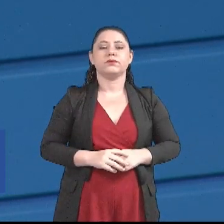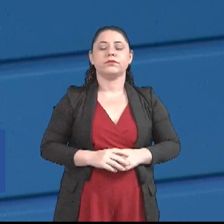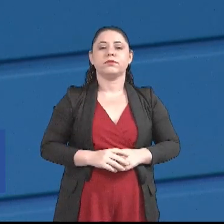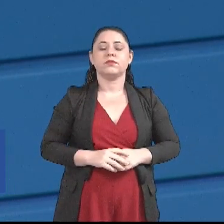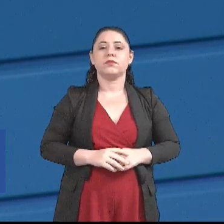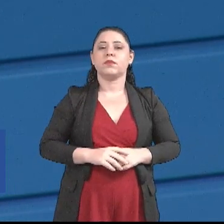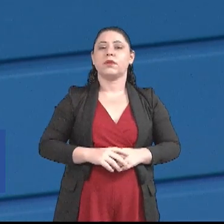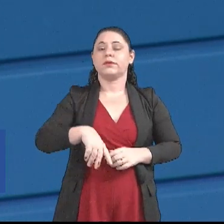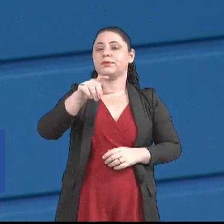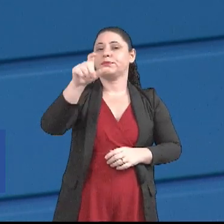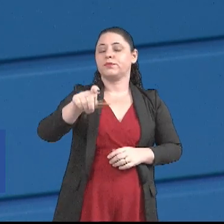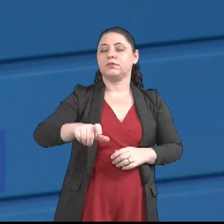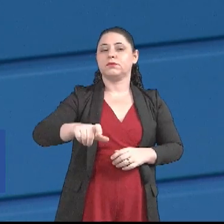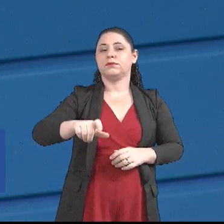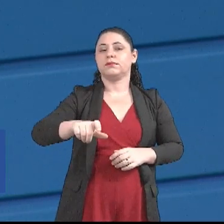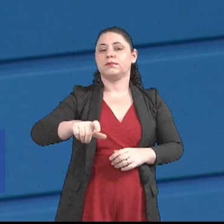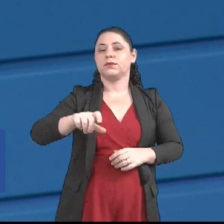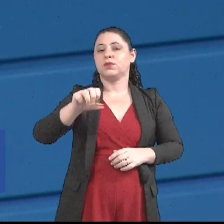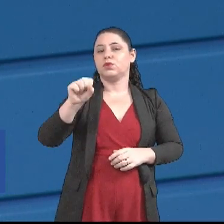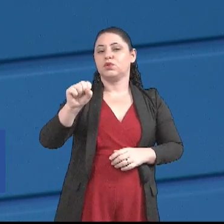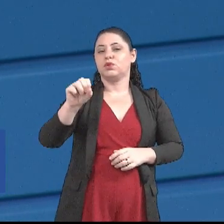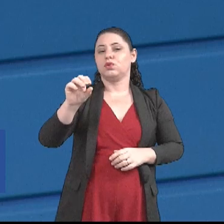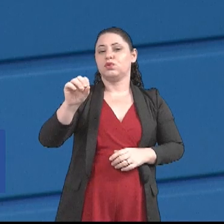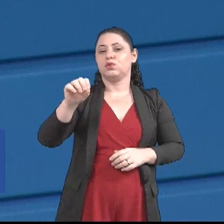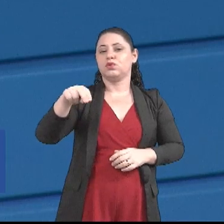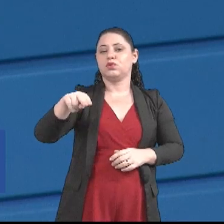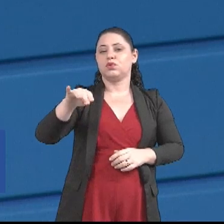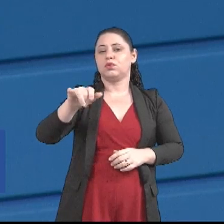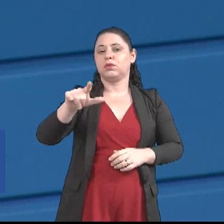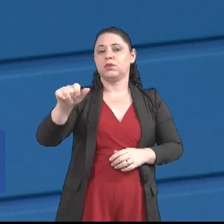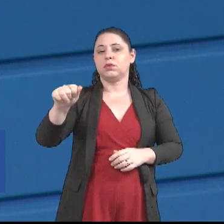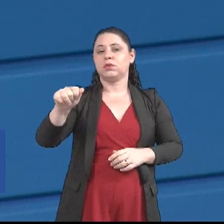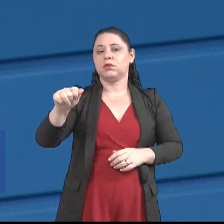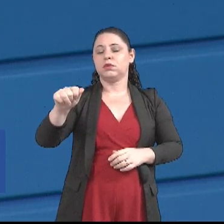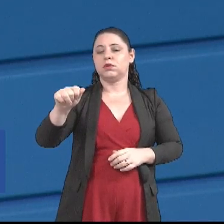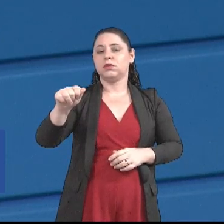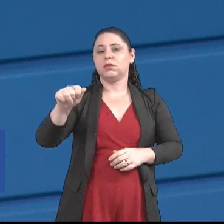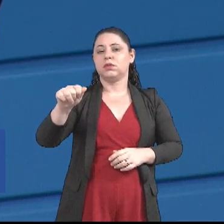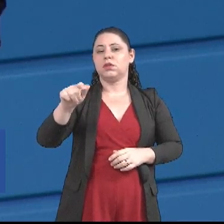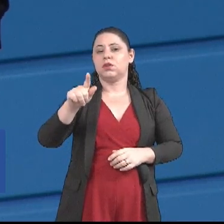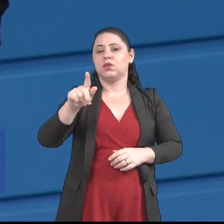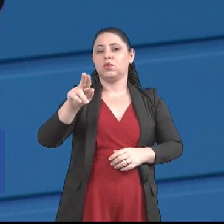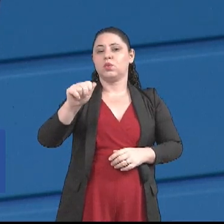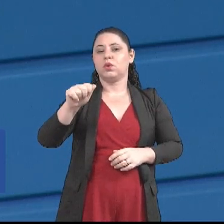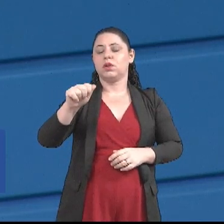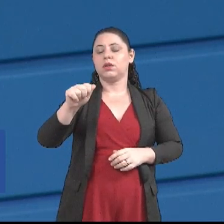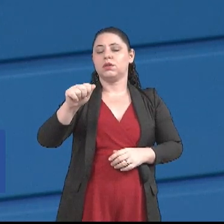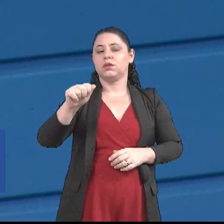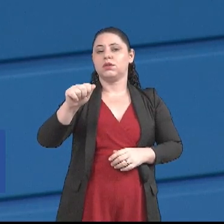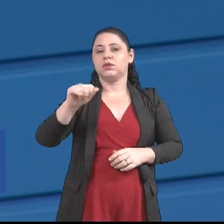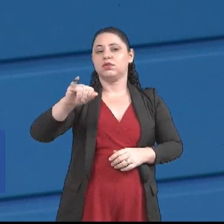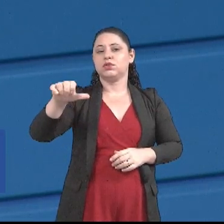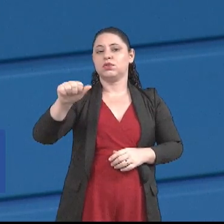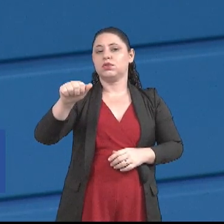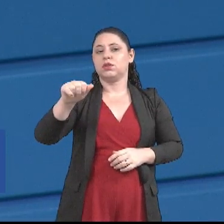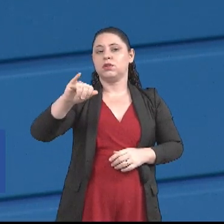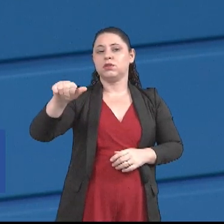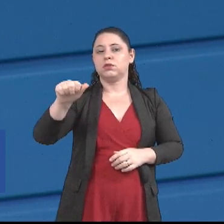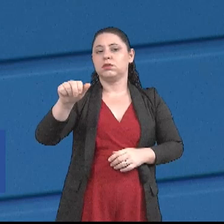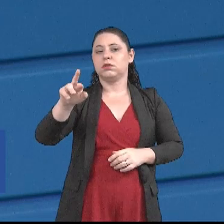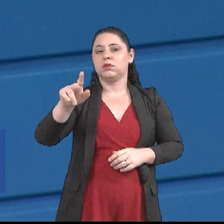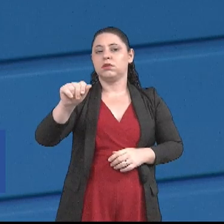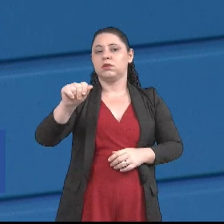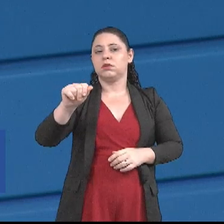endereçada à excelentíssima senhora Sônia Boné de Souza Silva Santos, Sônia Guajajara, ministra dos Povos Indígenas,